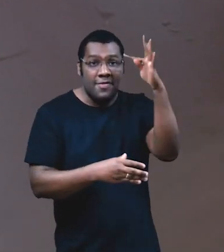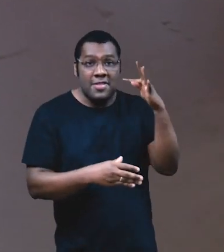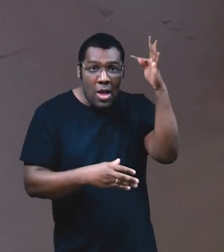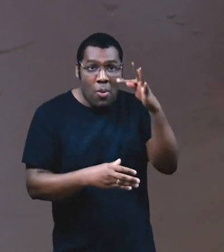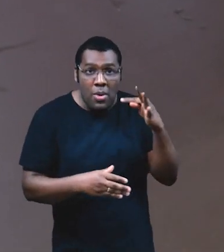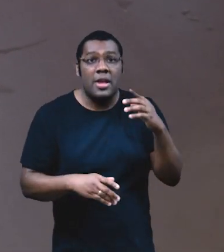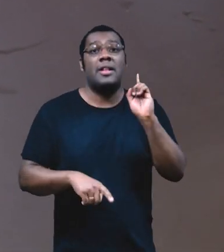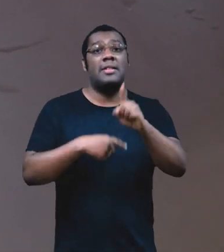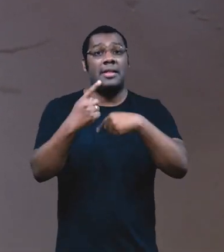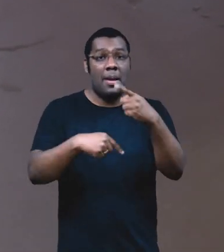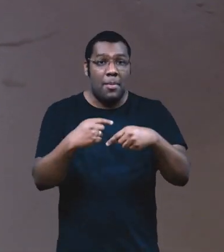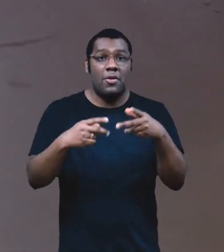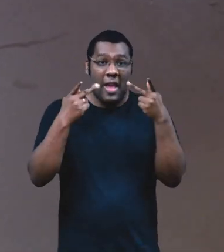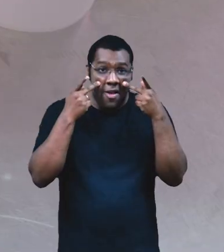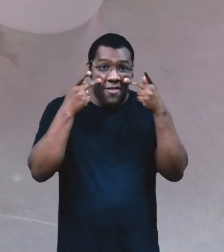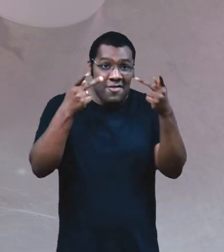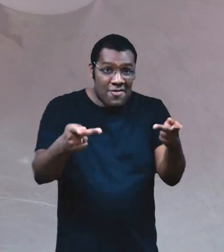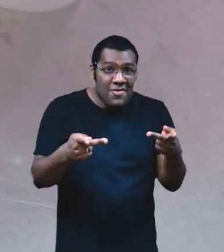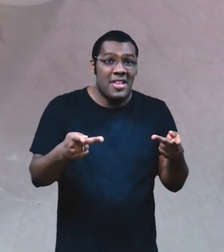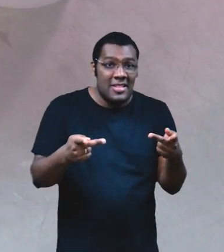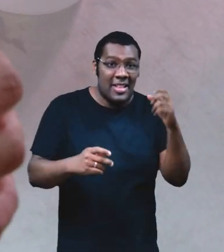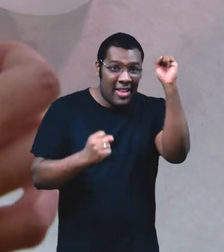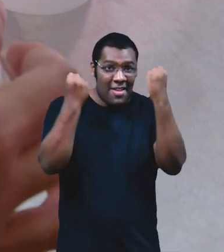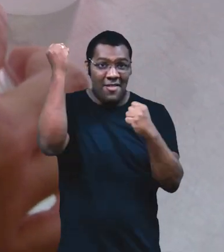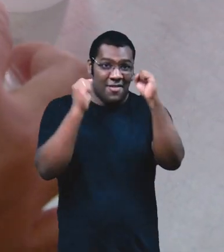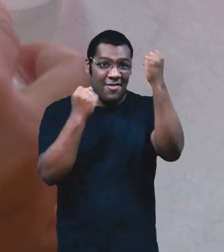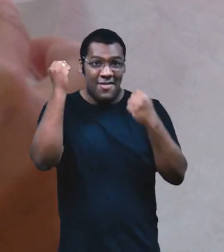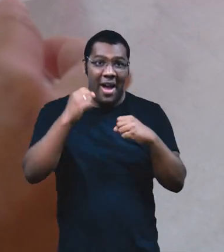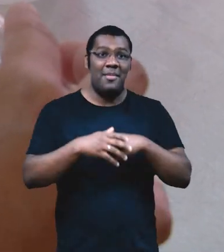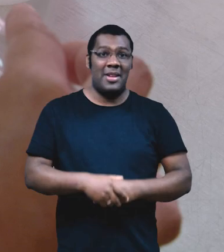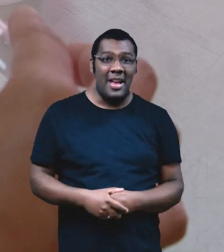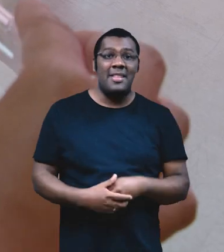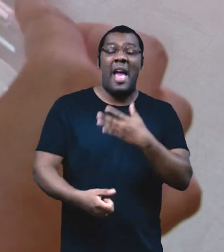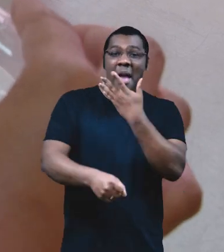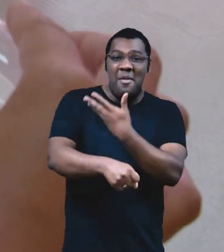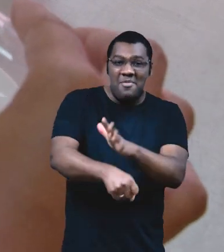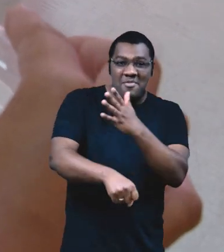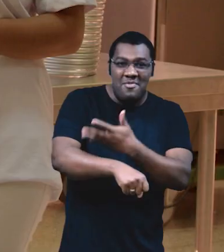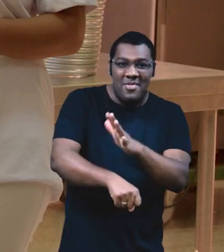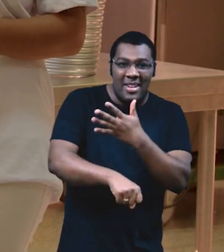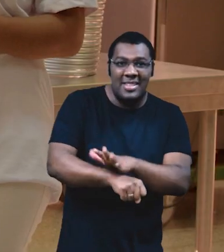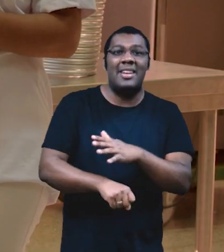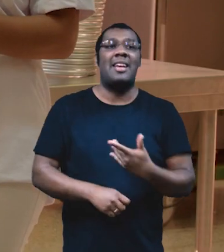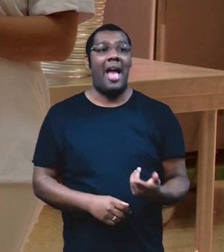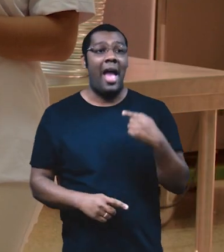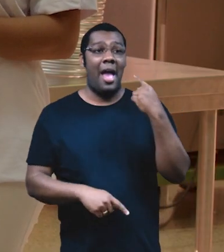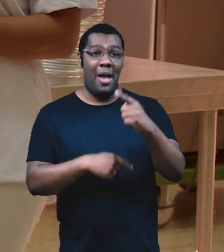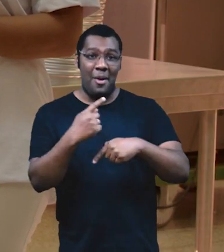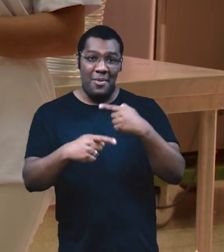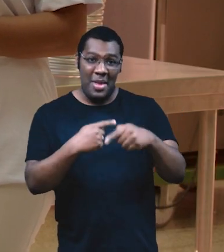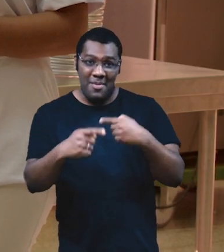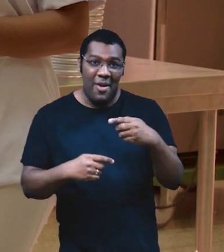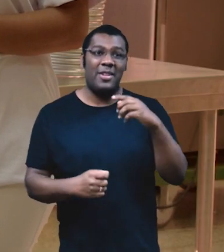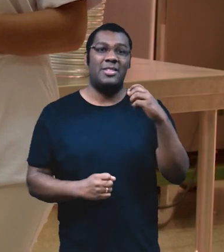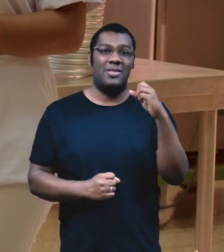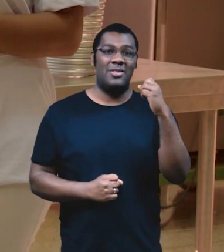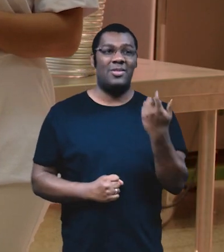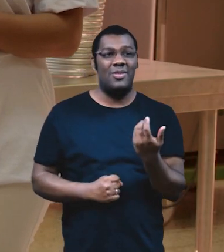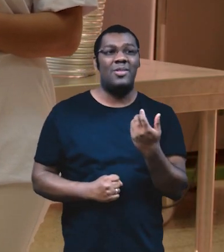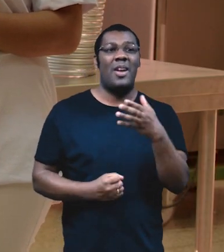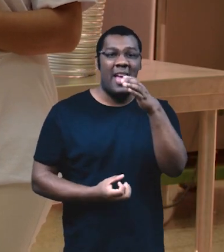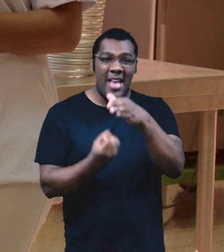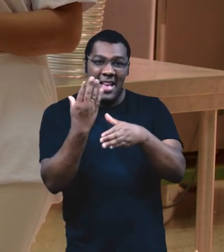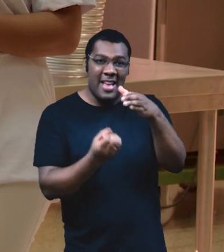prática tudo que a gente tinha visto em sala. Foi quando a gente começou a produzir as primeiras cervejas. A gente reuniu alguns conteúdos para palestras e